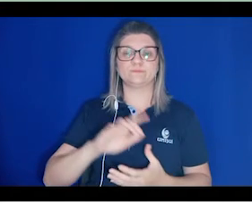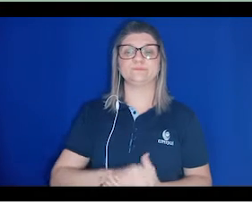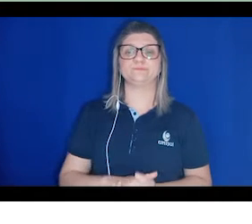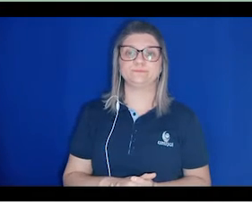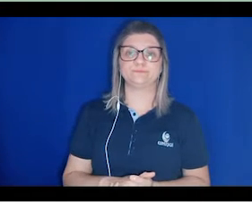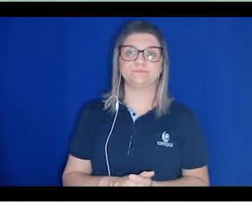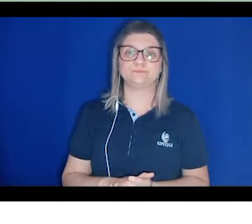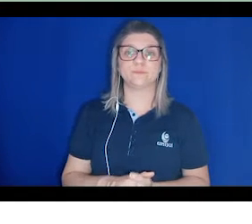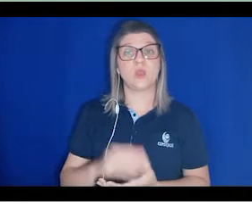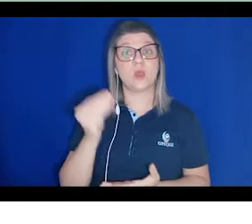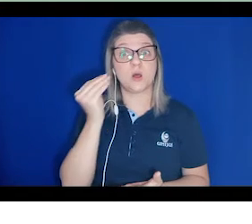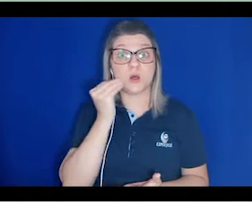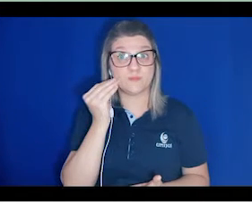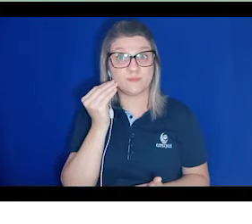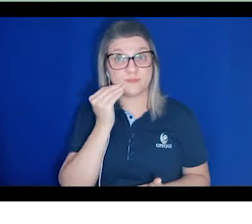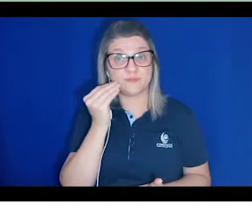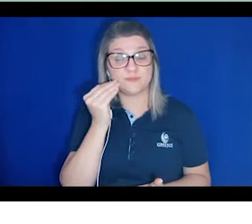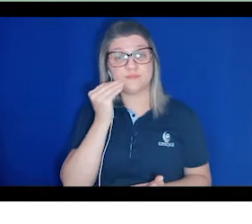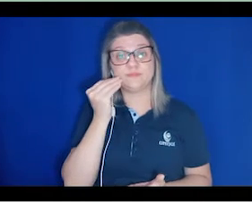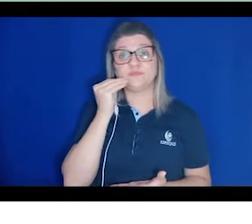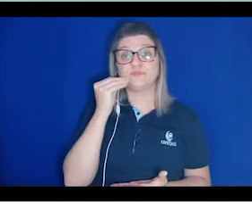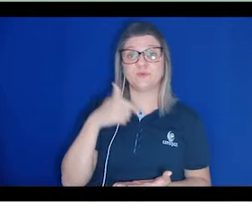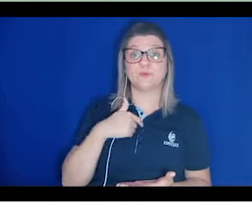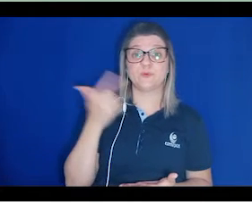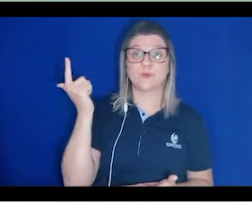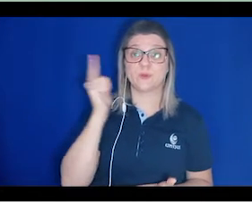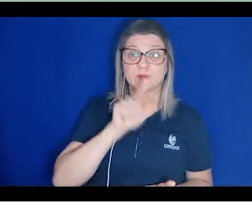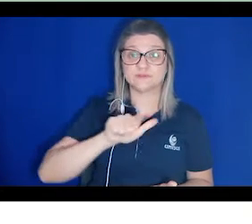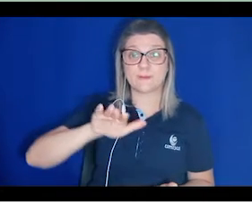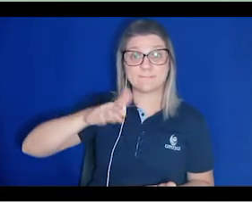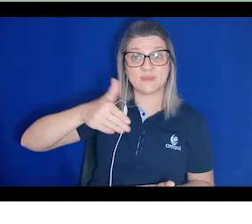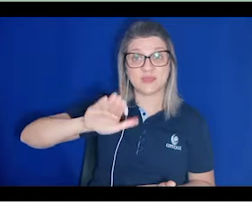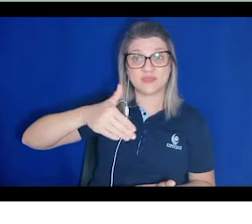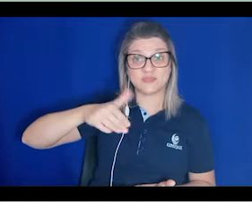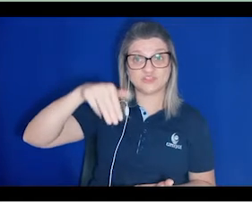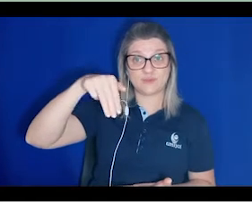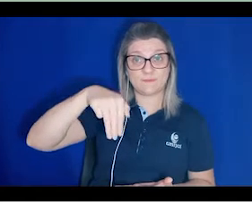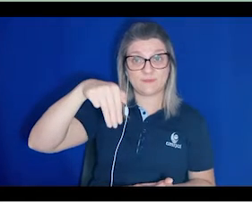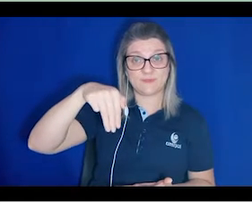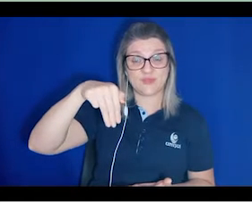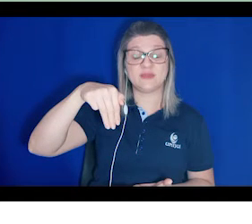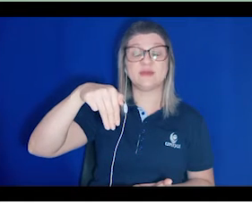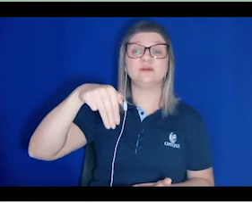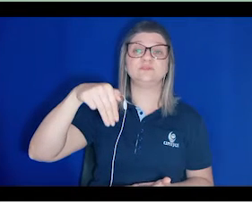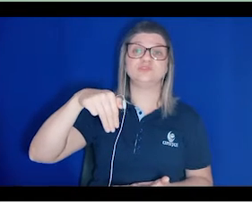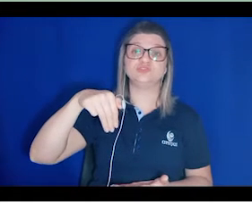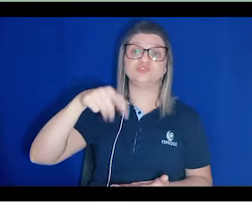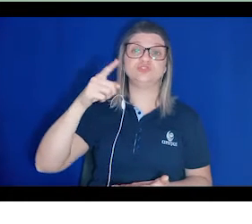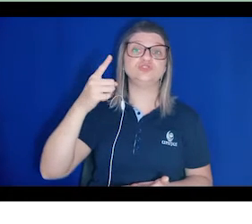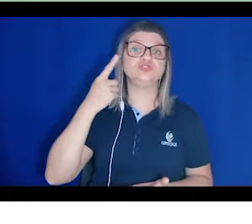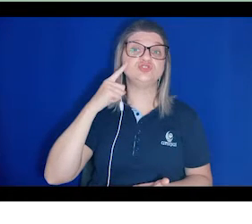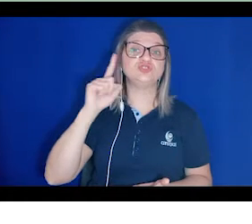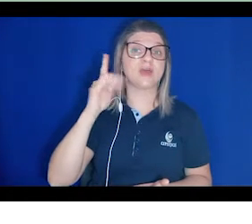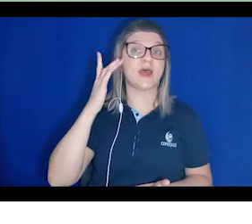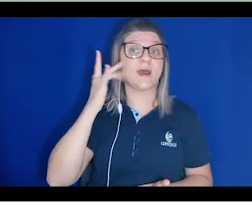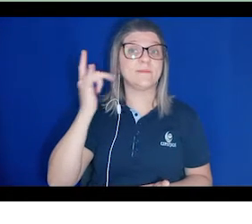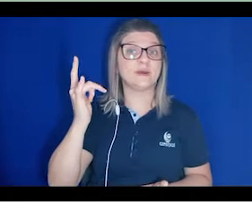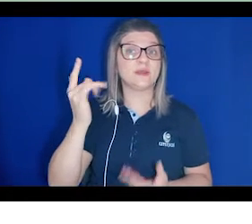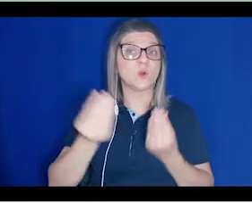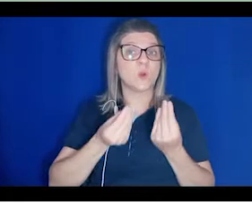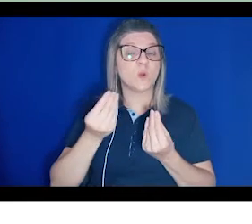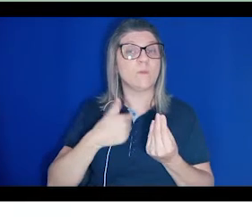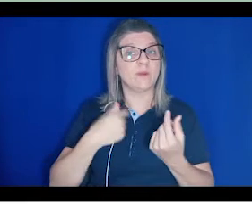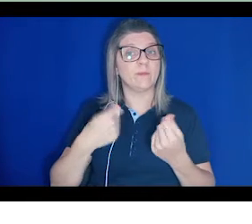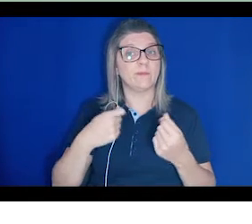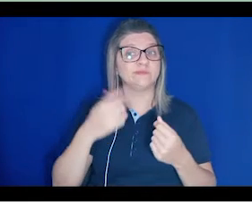móvel. Obviamente, para eu pegar a média, o preço do dia de amanhã de uma ação, eu precisaria estar no dia